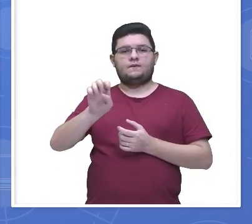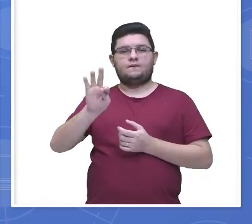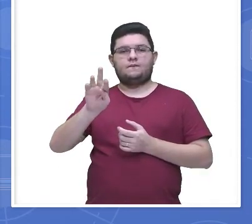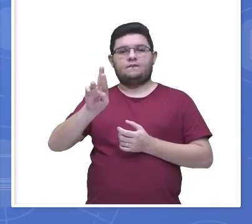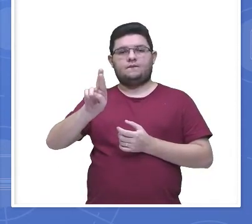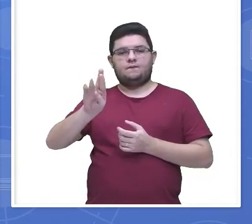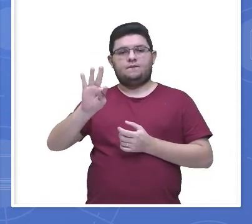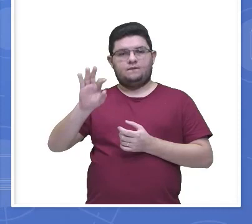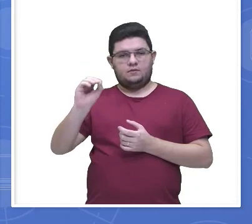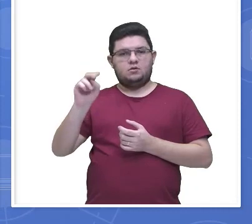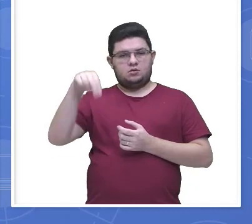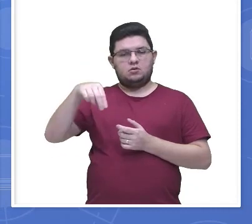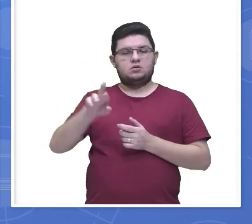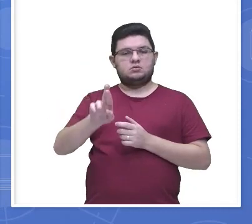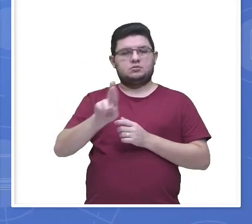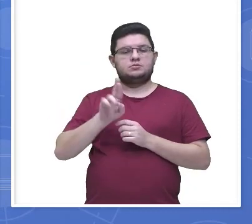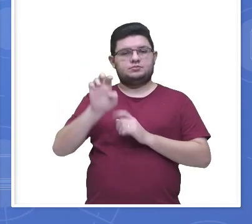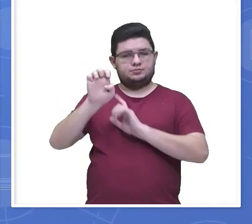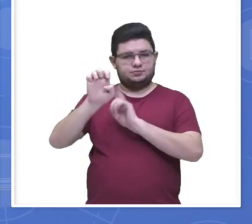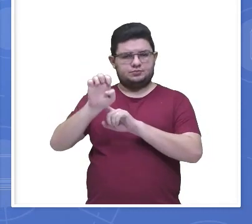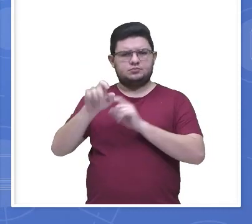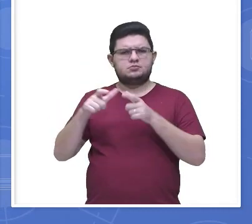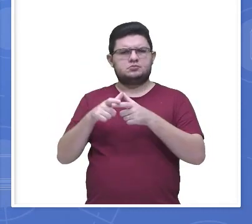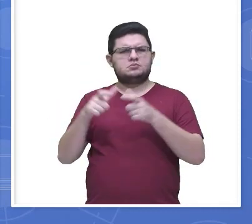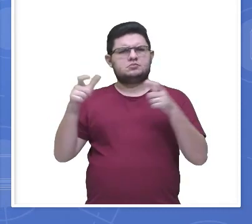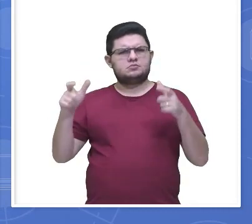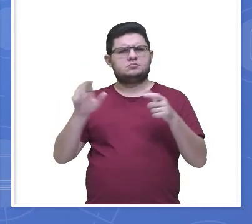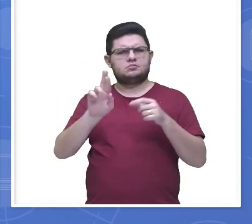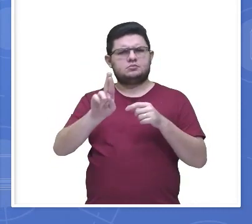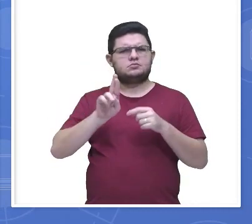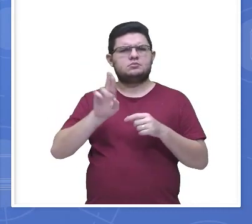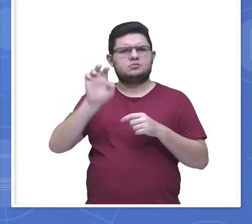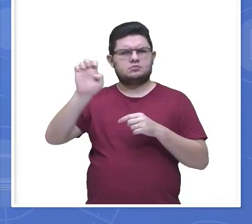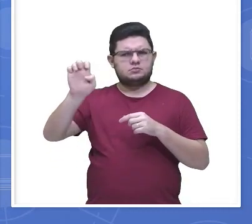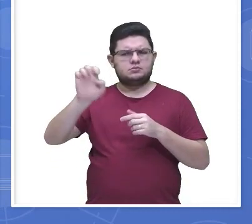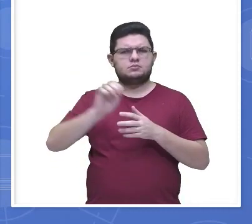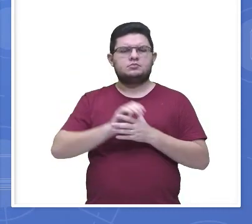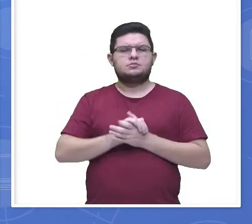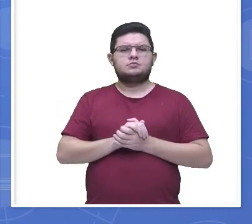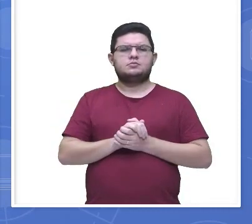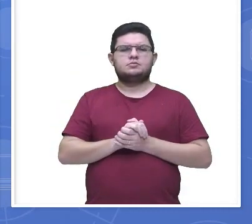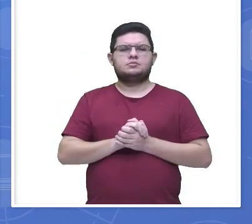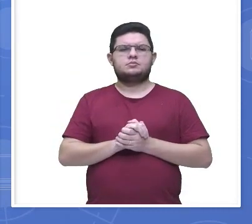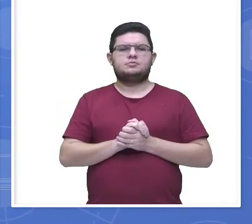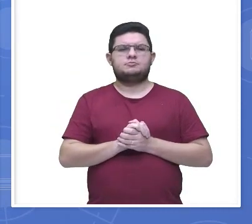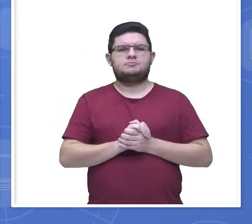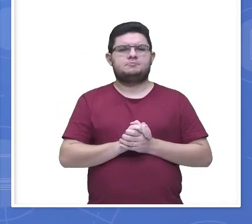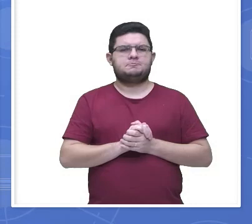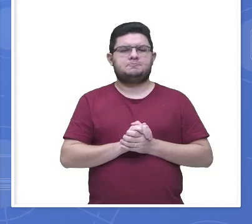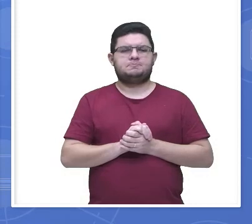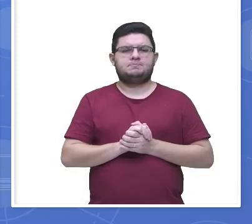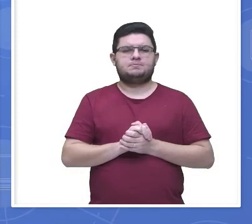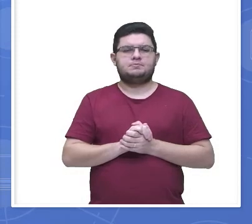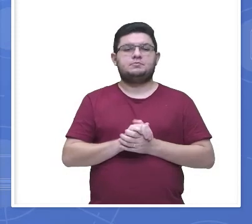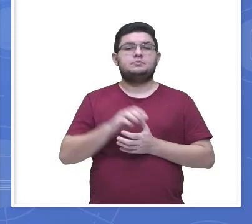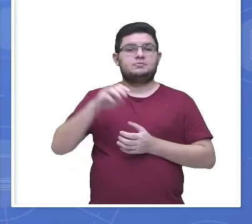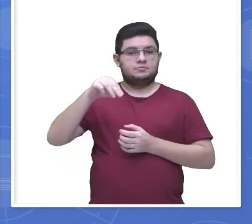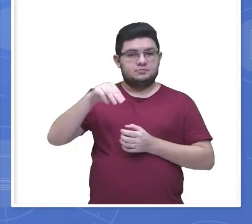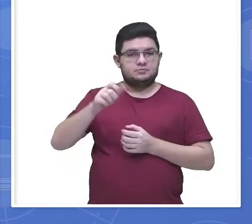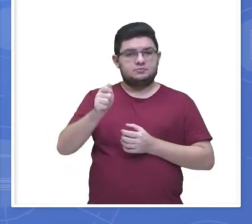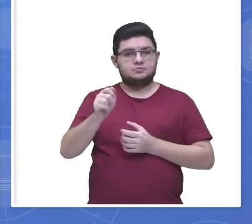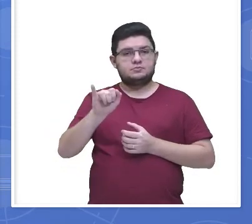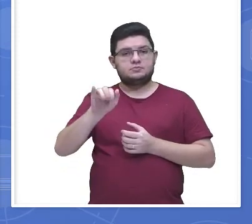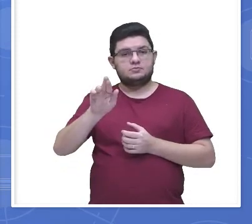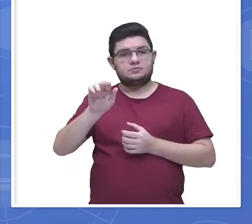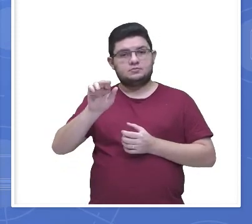letra E também. Todo mundo está indo na letra E, né? O Gabriel, aliás, a Gabriela, a letra E. Quem mais? A Maiara marcou a